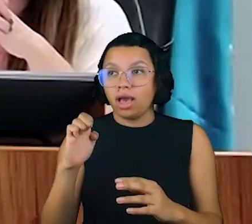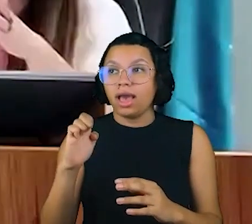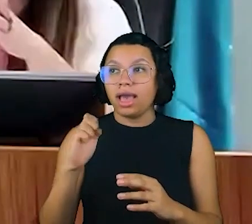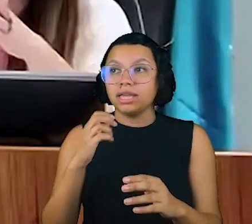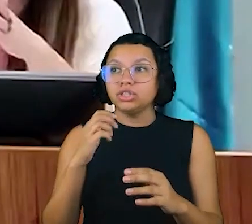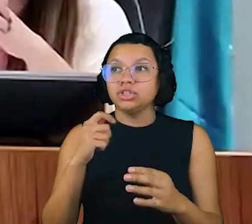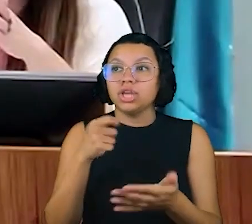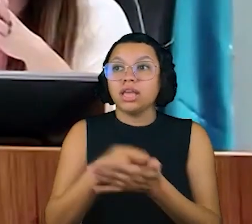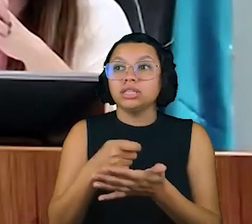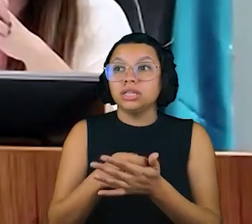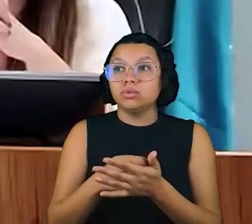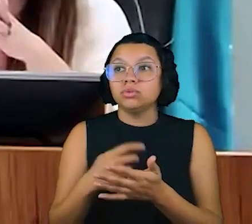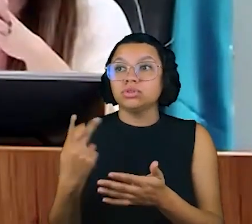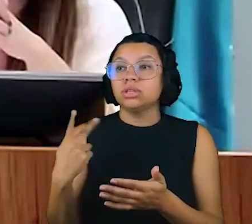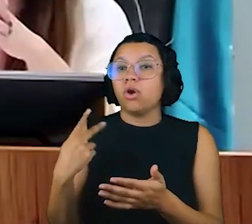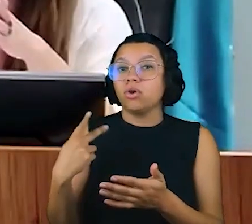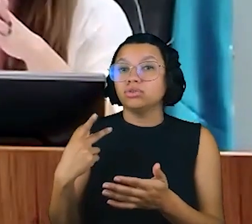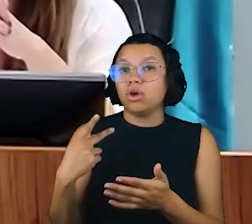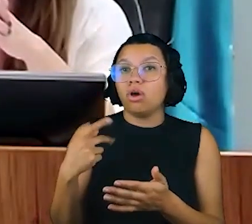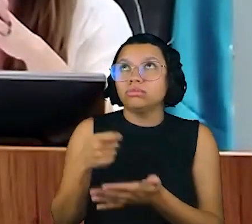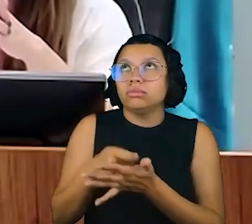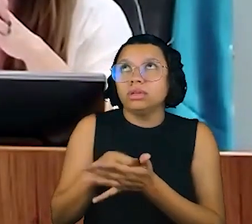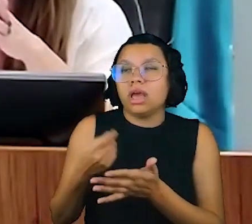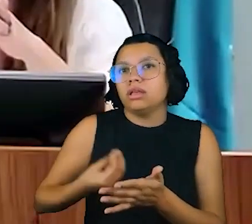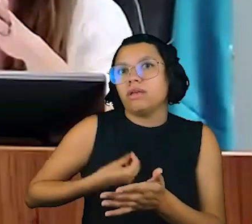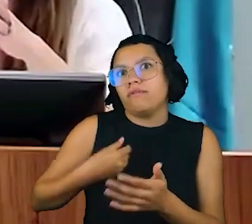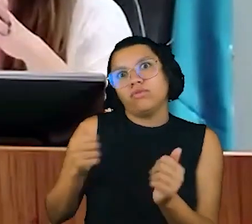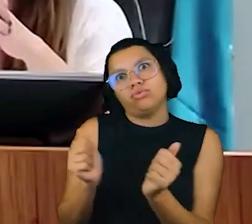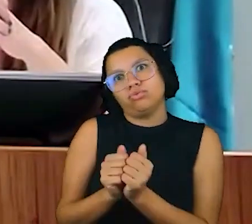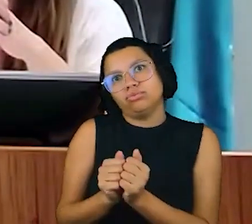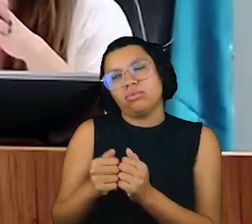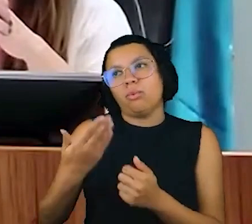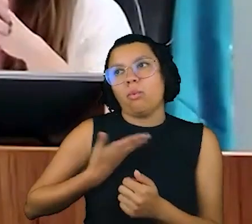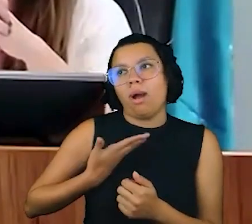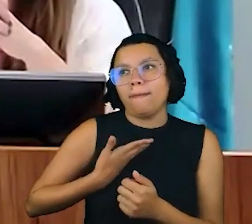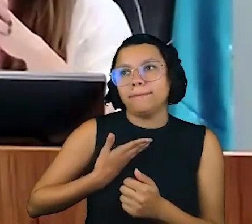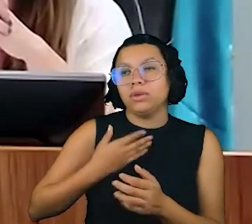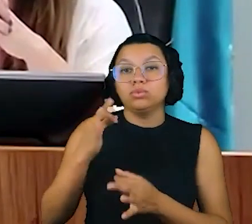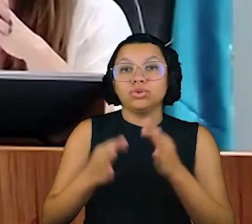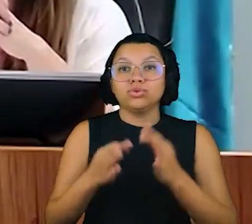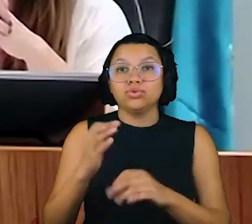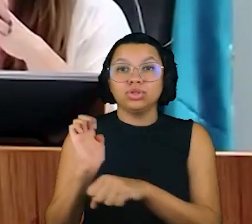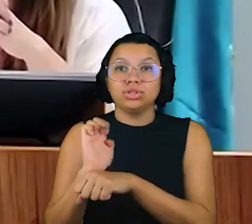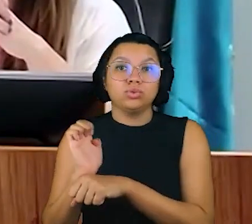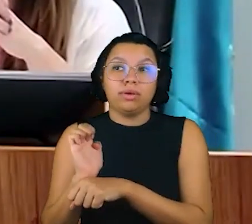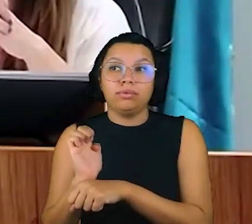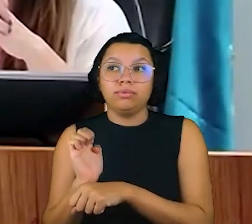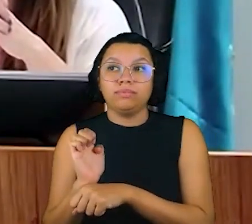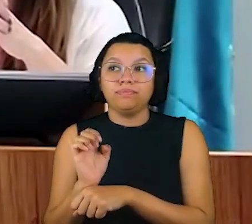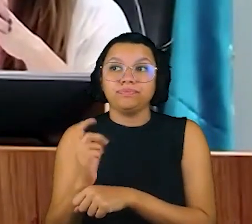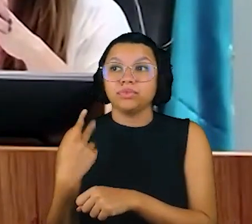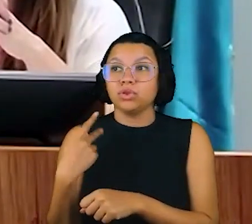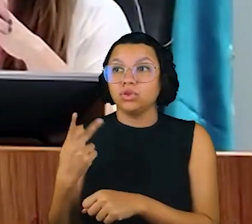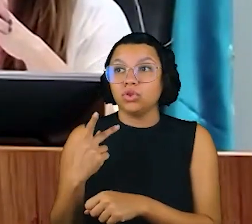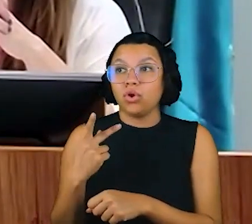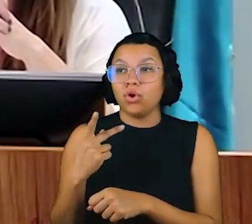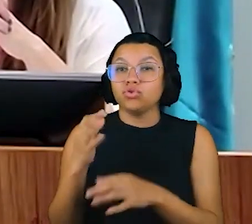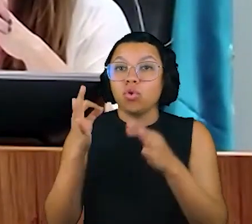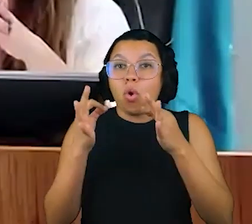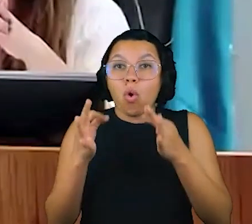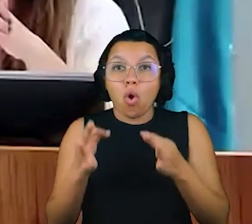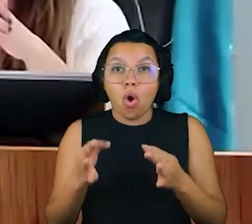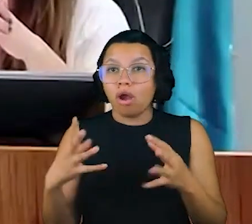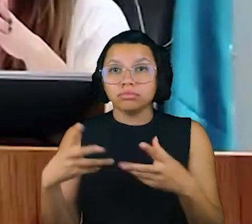execução, nós somos obrigados a conviver em conjunto com colegas das justiças estaduais. e nós simplesmente